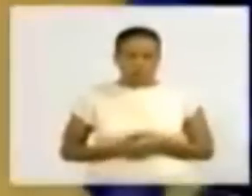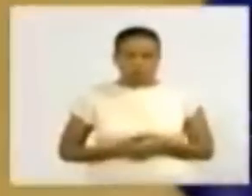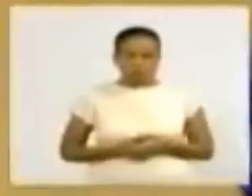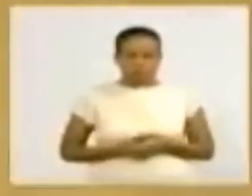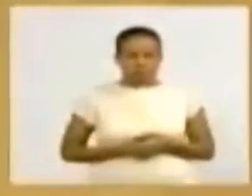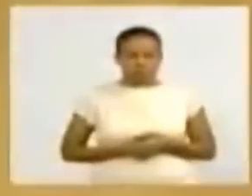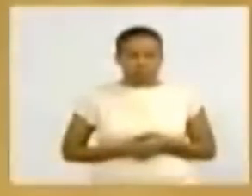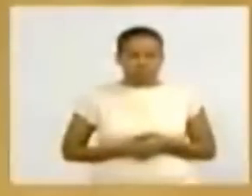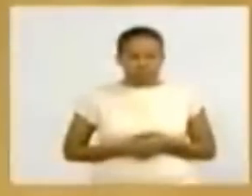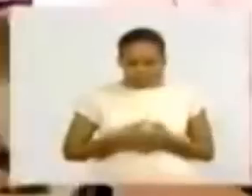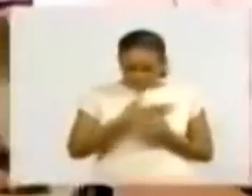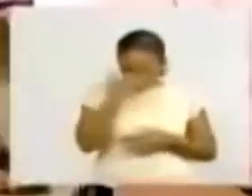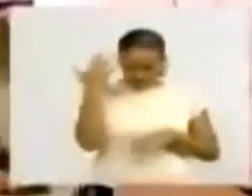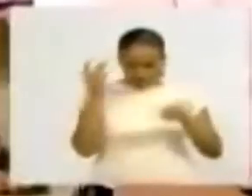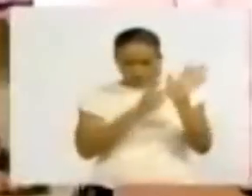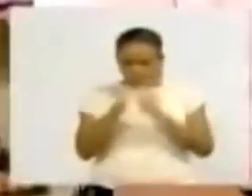resgatada.